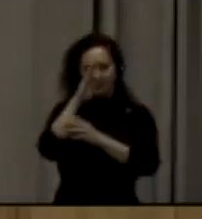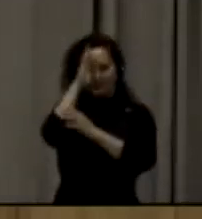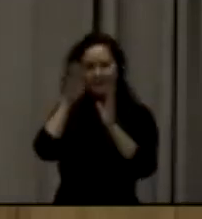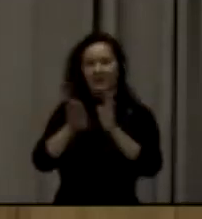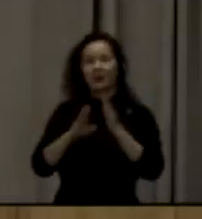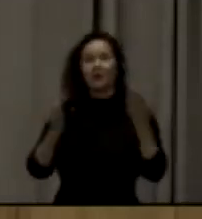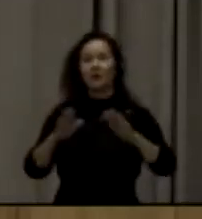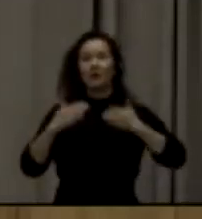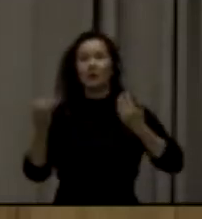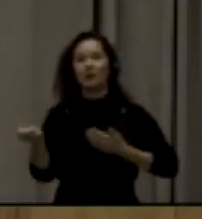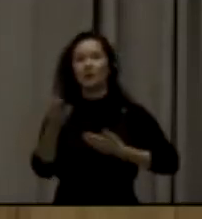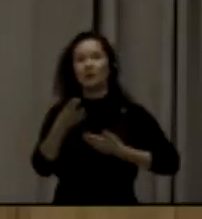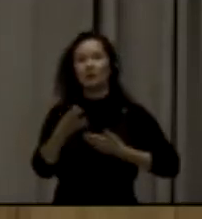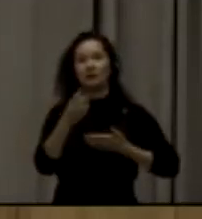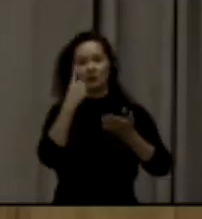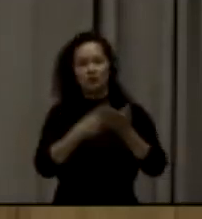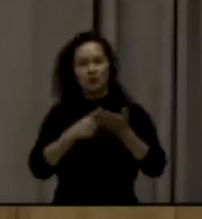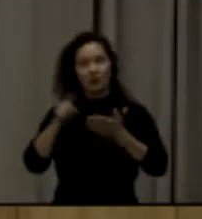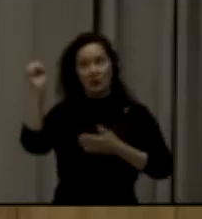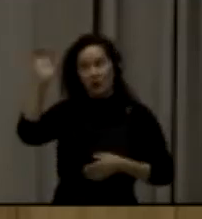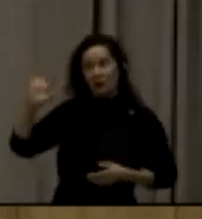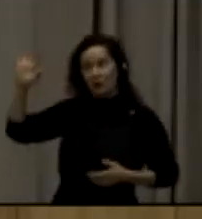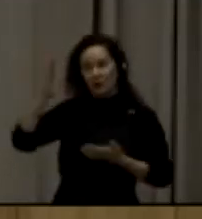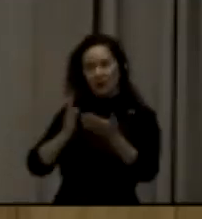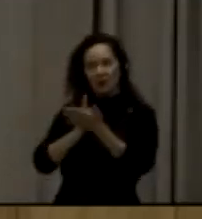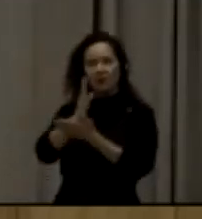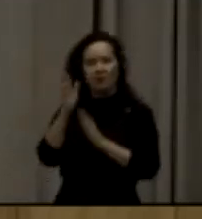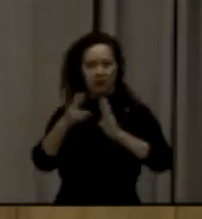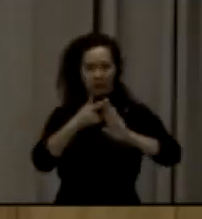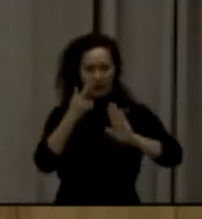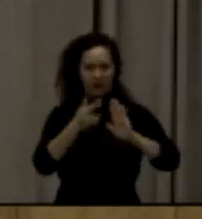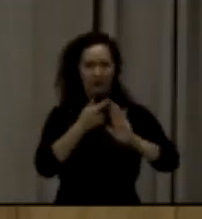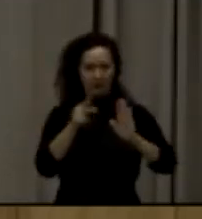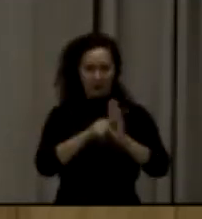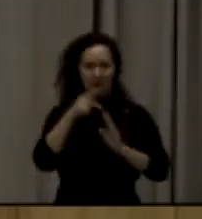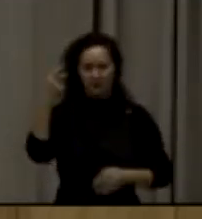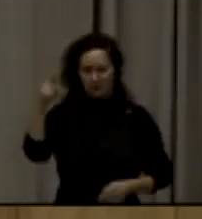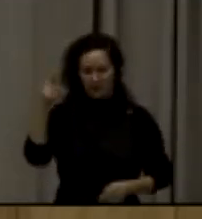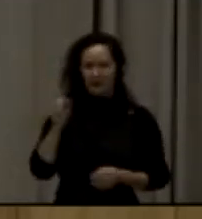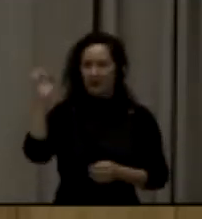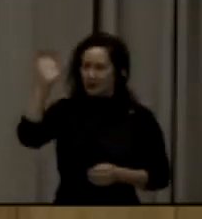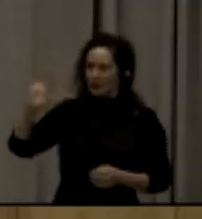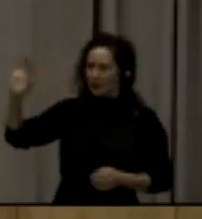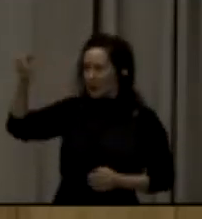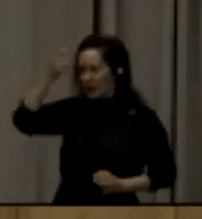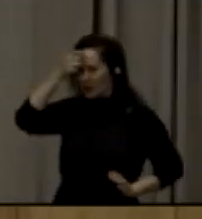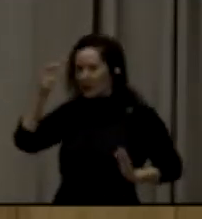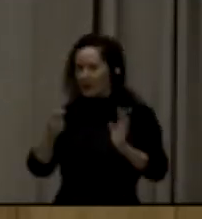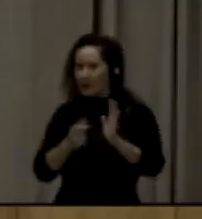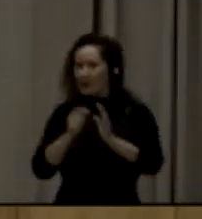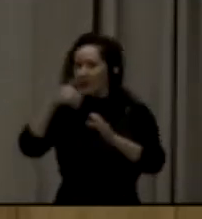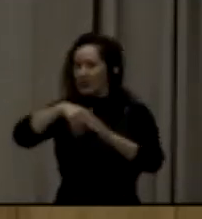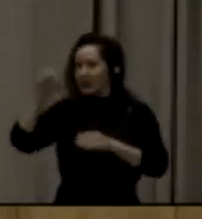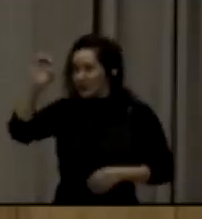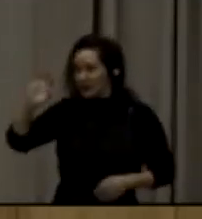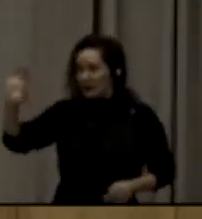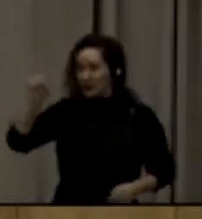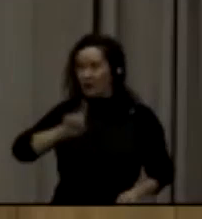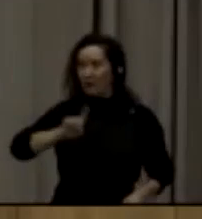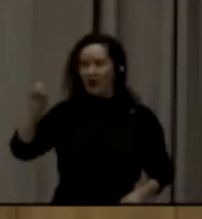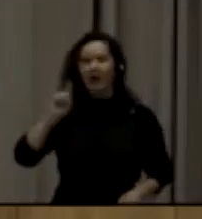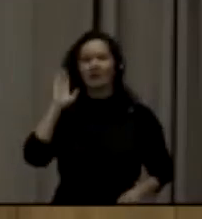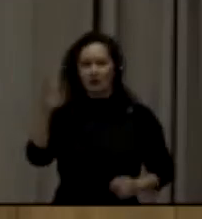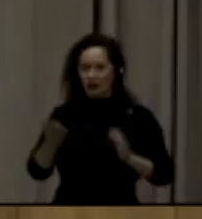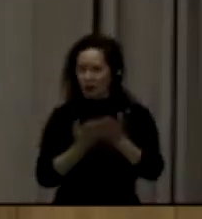hoje, saiu recentemente, o Parlamento Europeu aprovou uma regulamentação para a inteligência artificial na Europa, que é importante, é